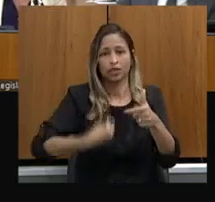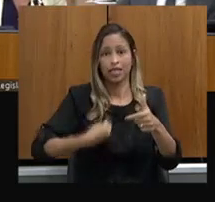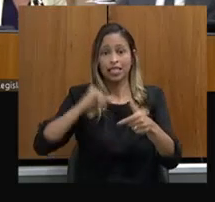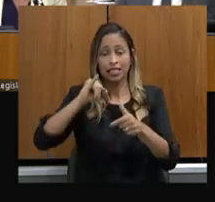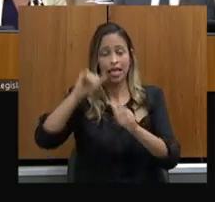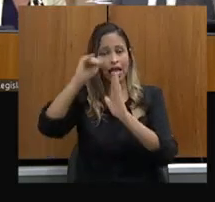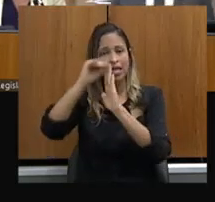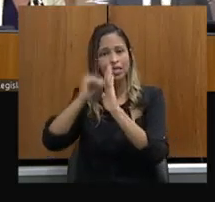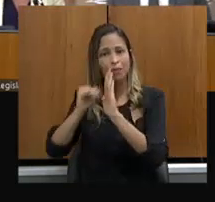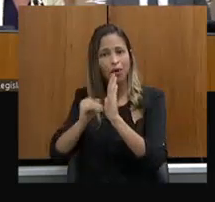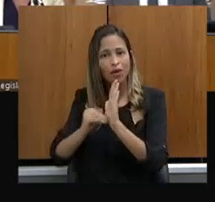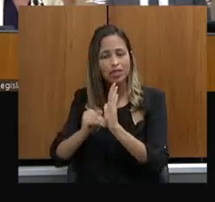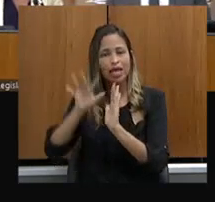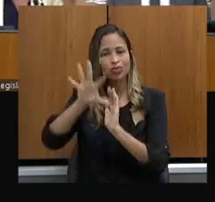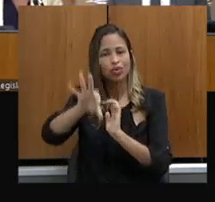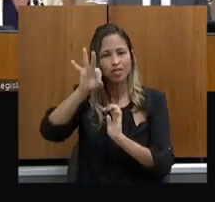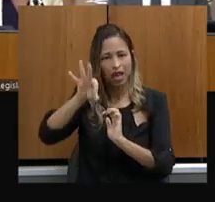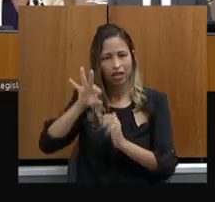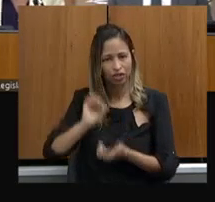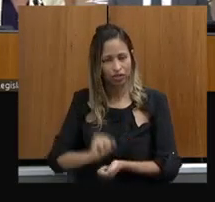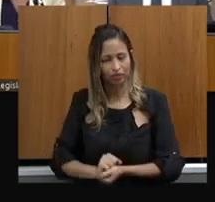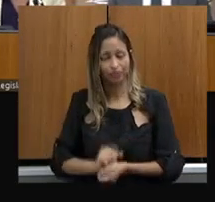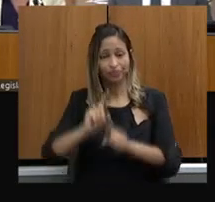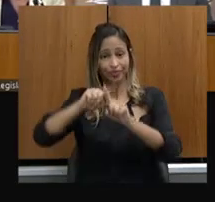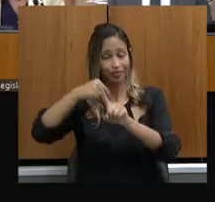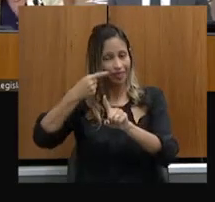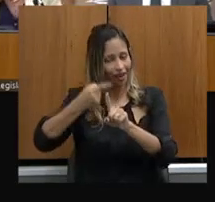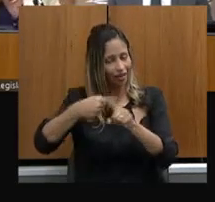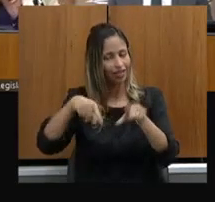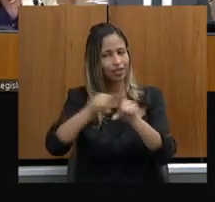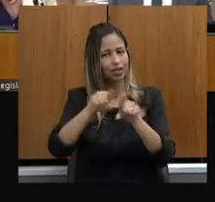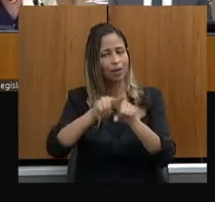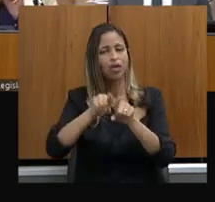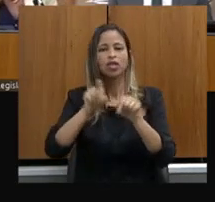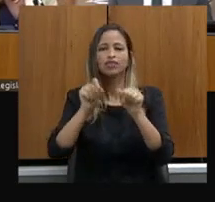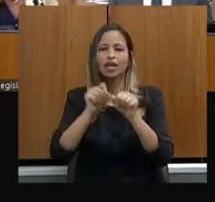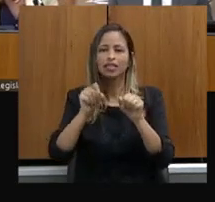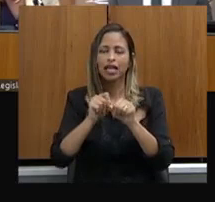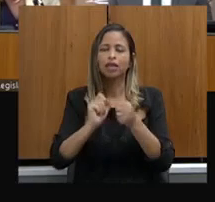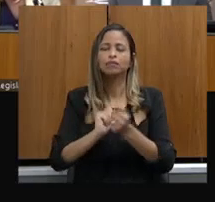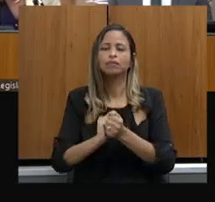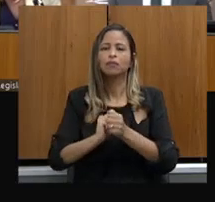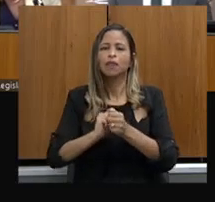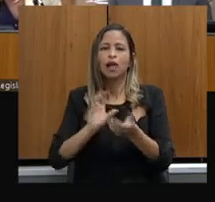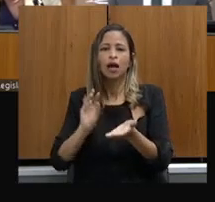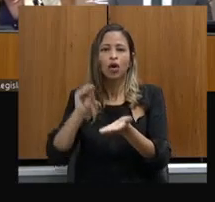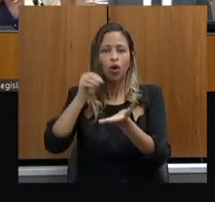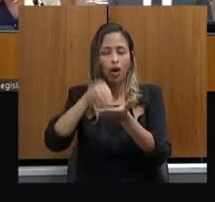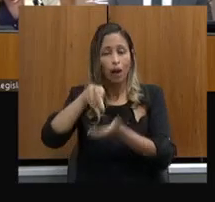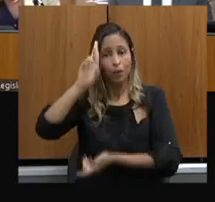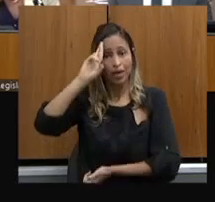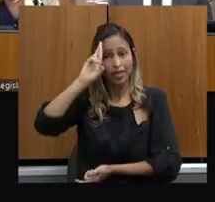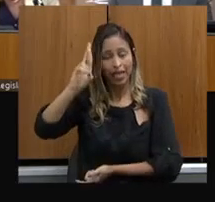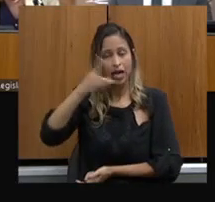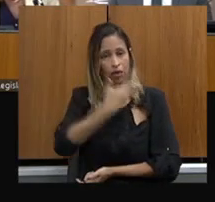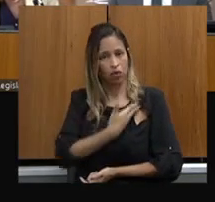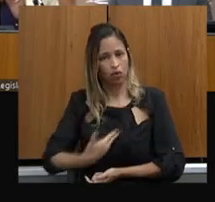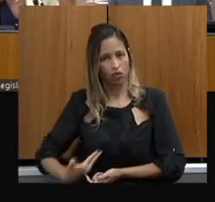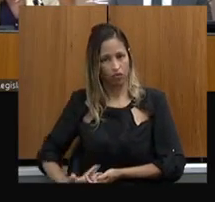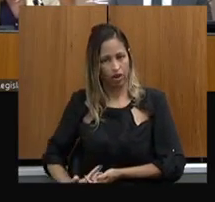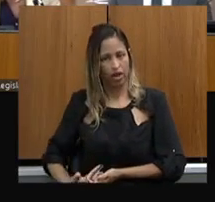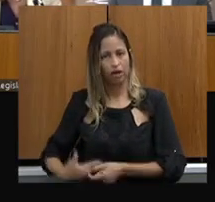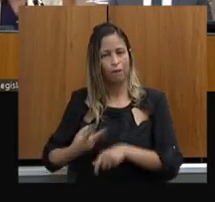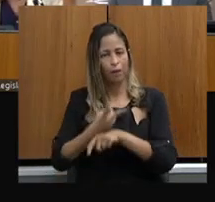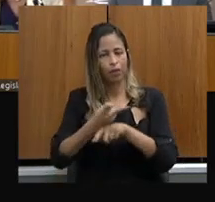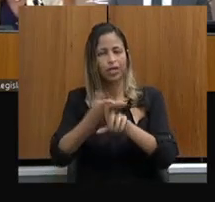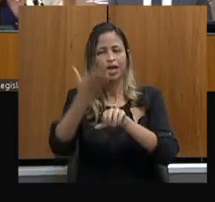não fosse por meio desses processos seletivos Além disso nós estamos agora realizando diagnóstico de engajamento das lideranças e do governo para